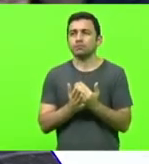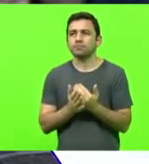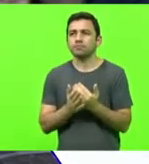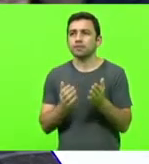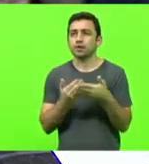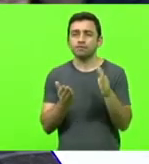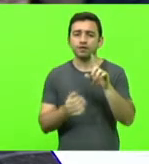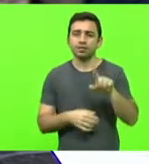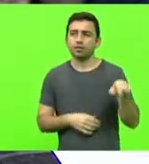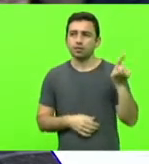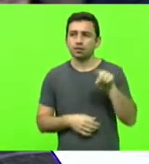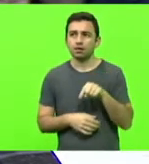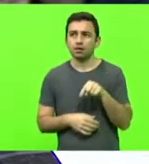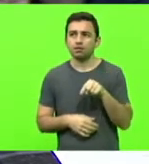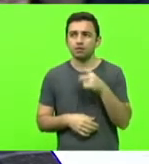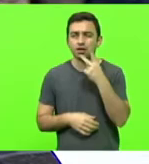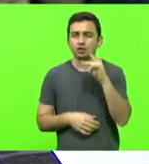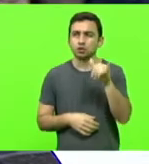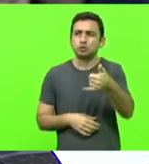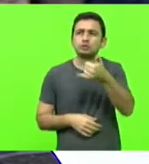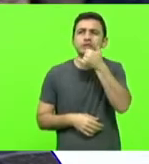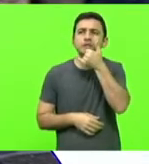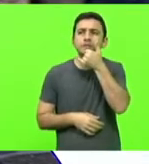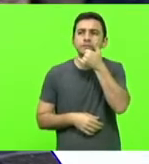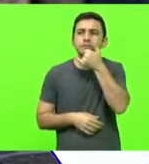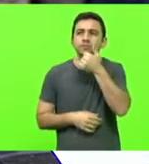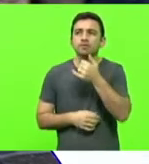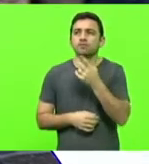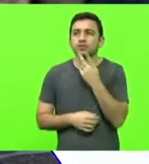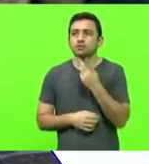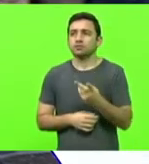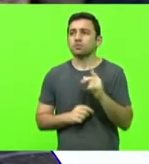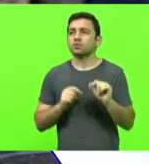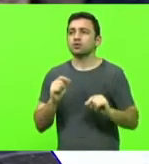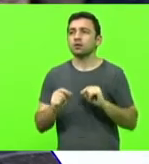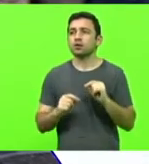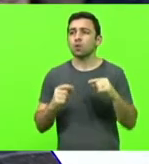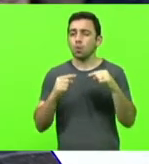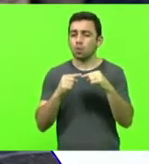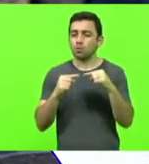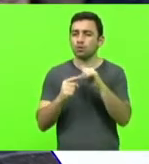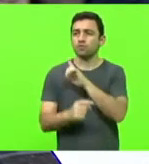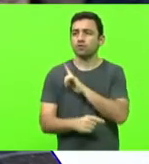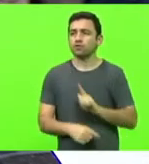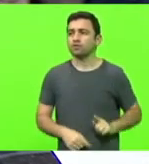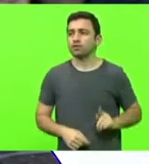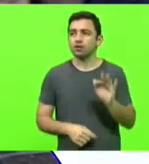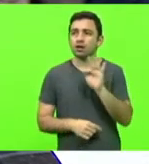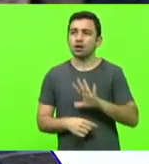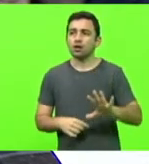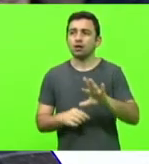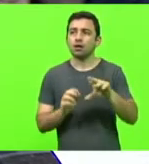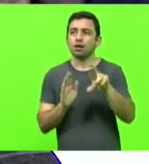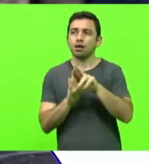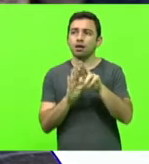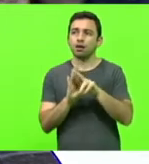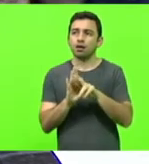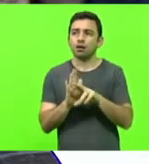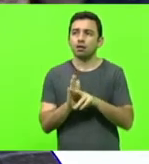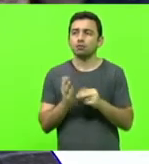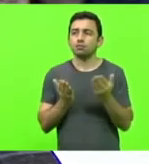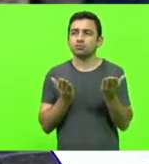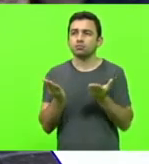vetaram com uma justificativa muito genérica. Eles falaram que compete à União legislar sobre normas gerais de licitação e